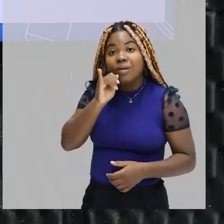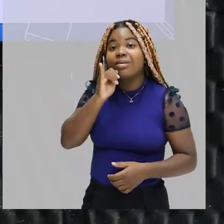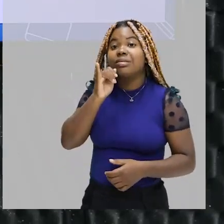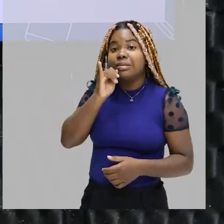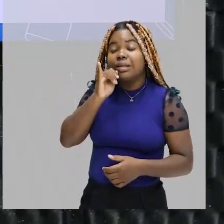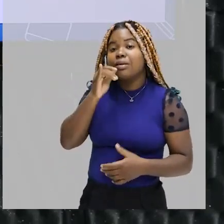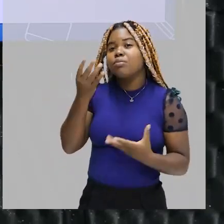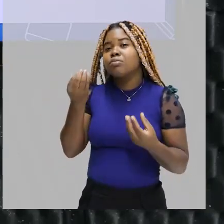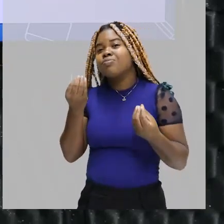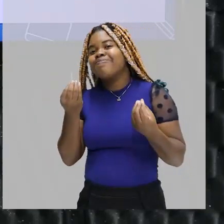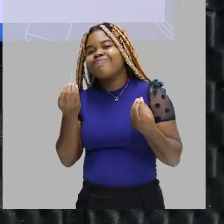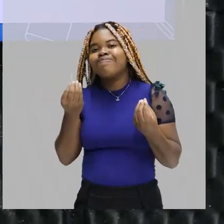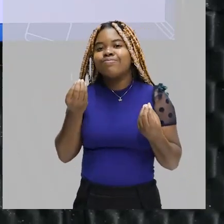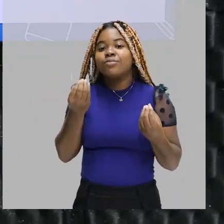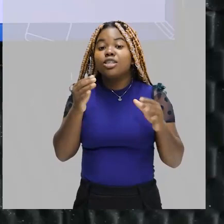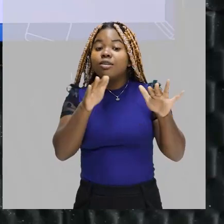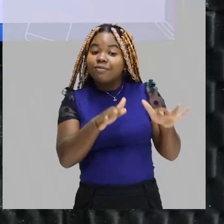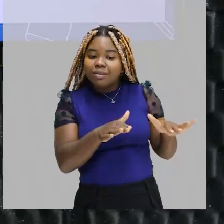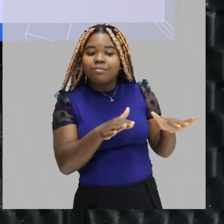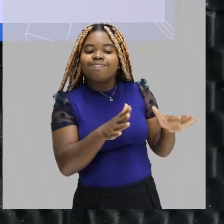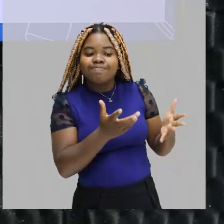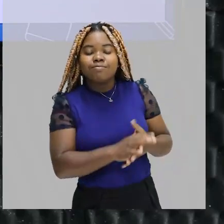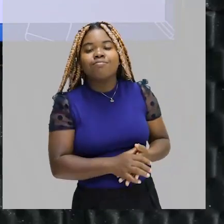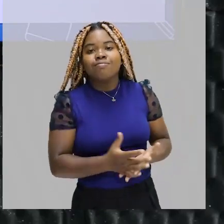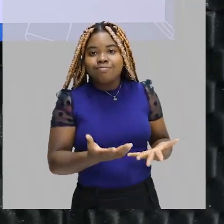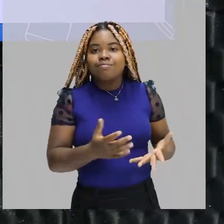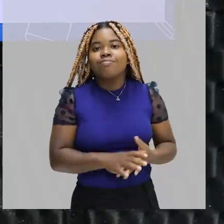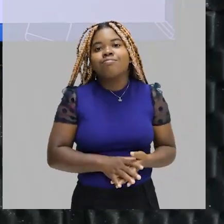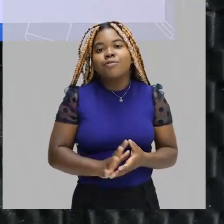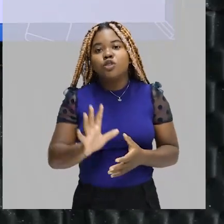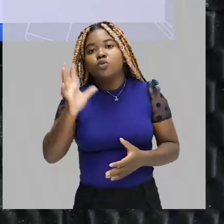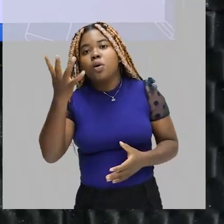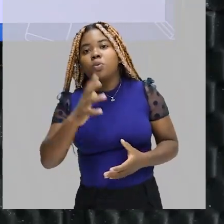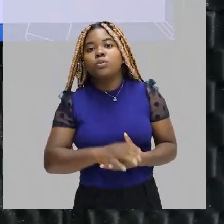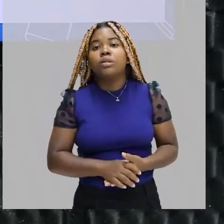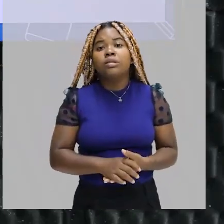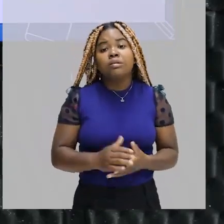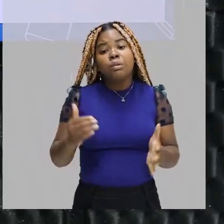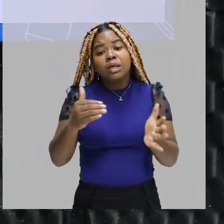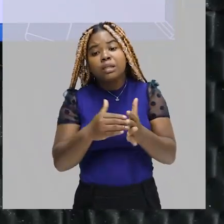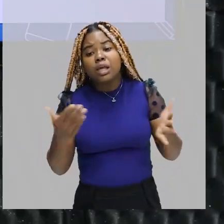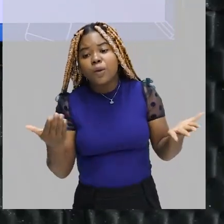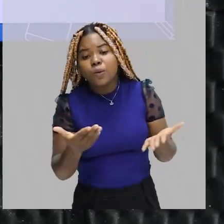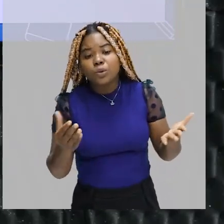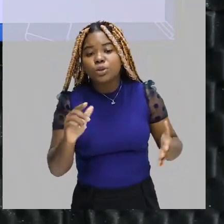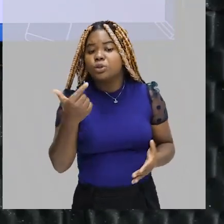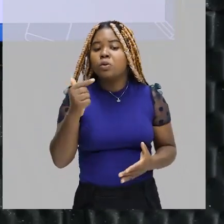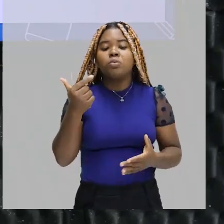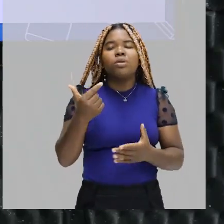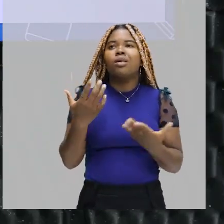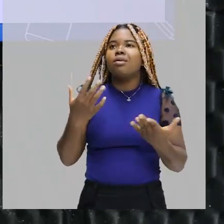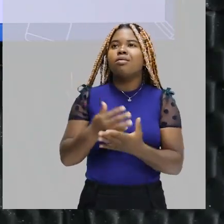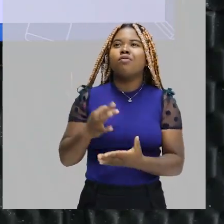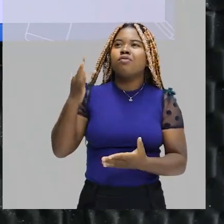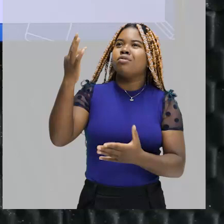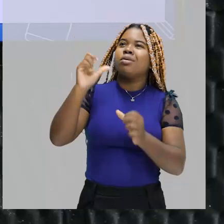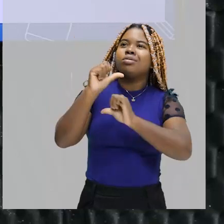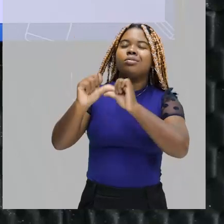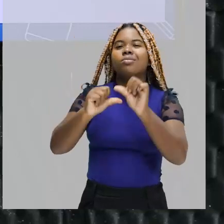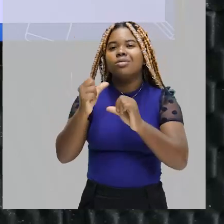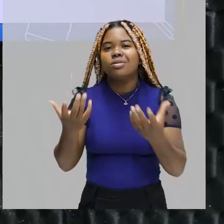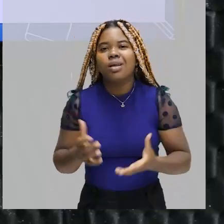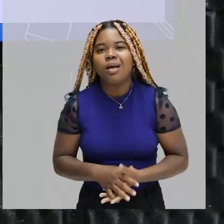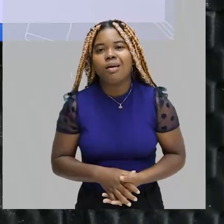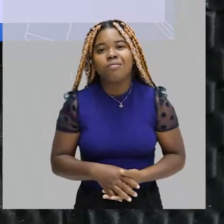uma situação que é permanente, de uma situação que até o princípio ela não tem previsão de mudança.